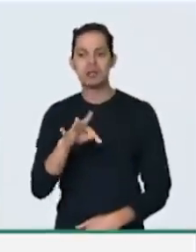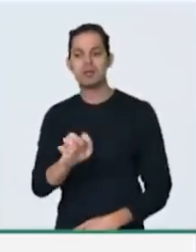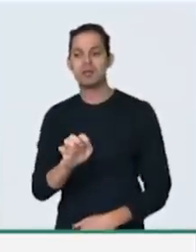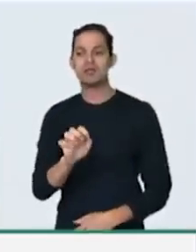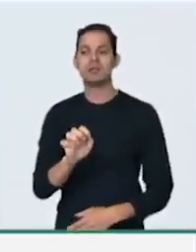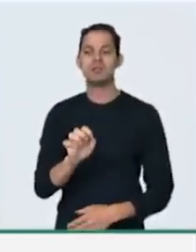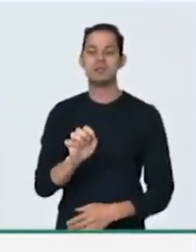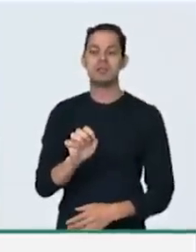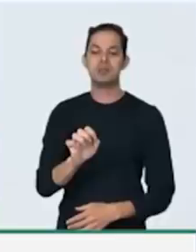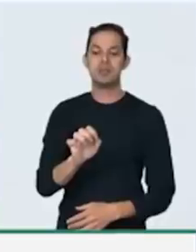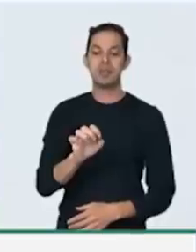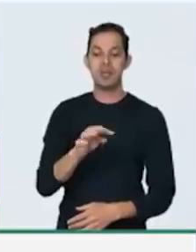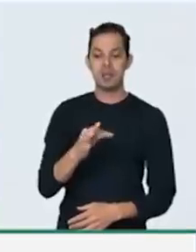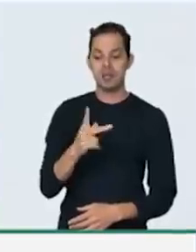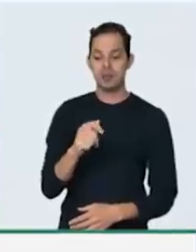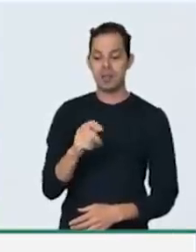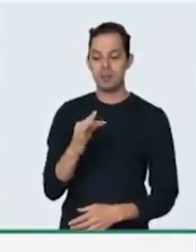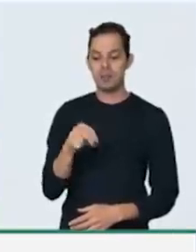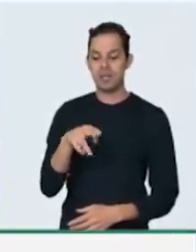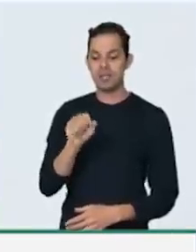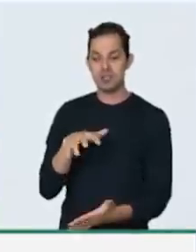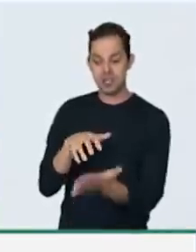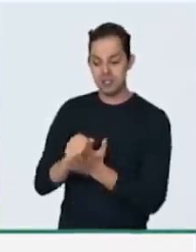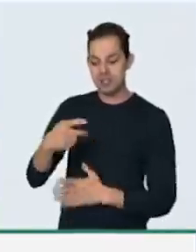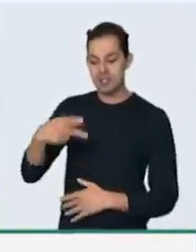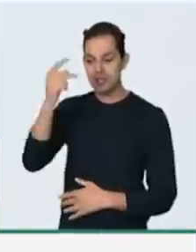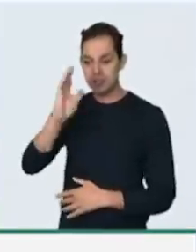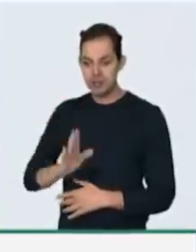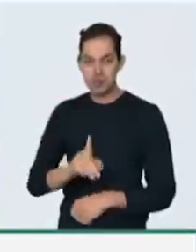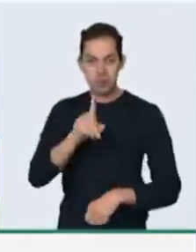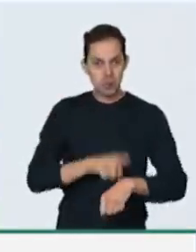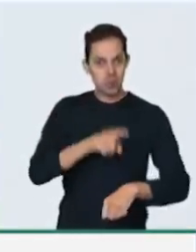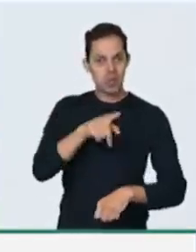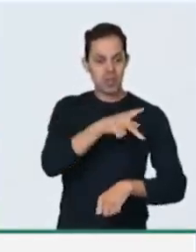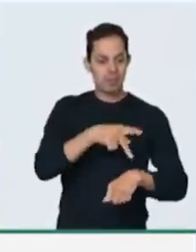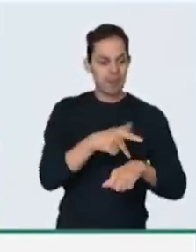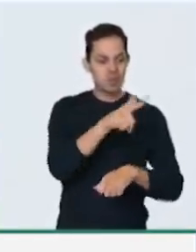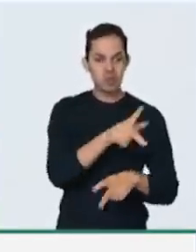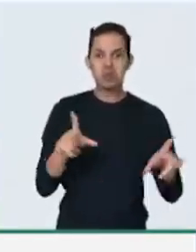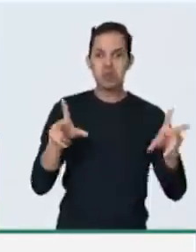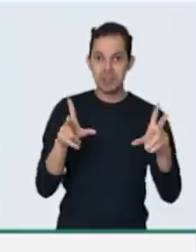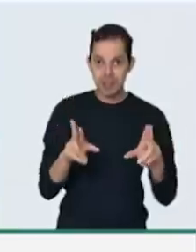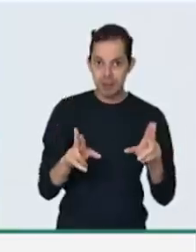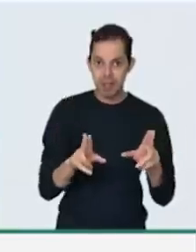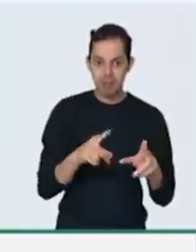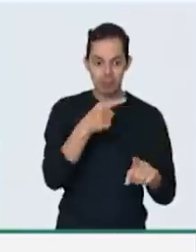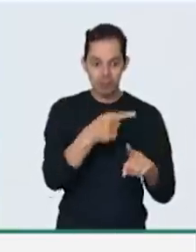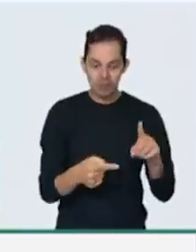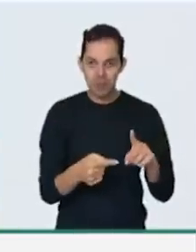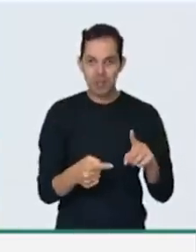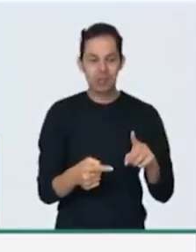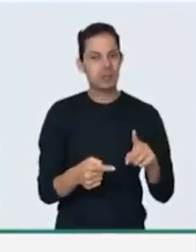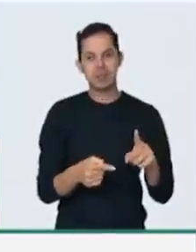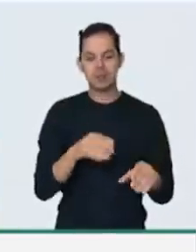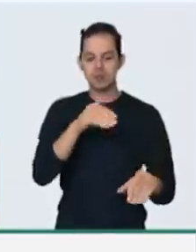com que uma patente registrada aqui estivesse automaticamente registrada em outros países, né, que são signatários do protocolo